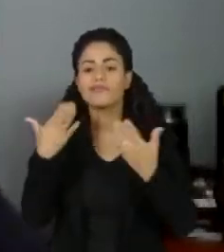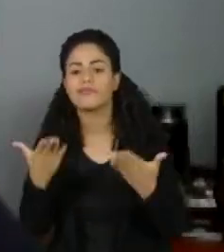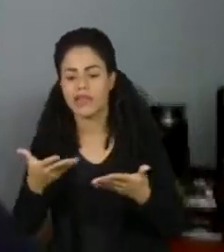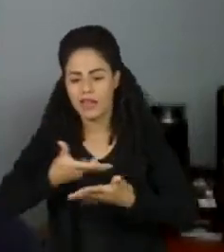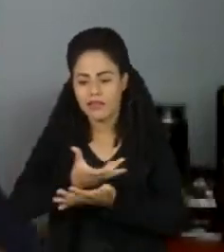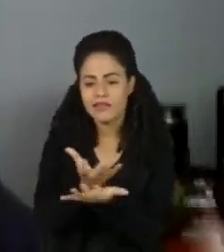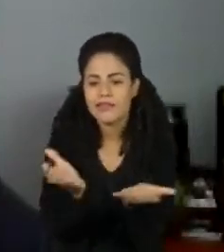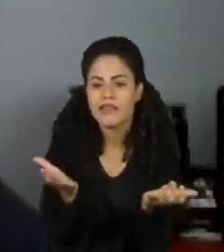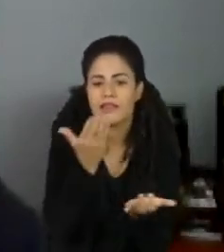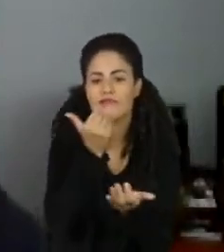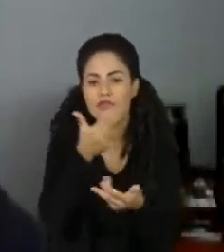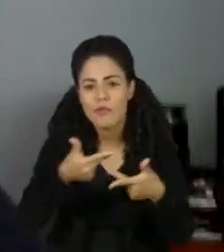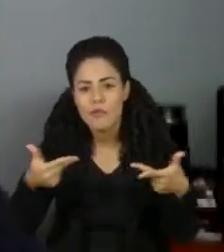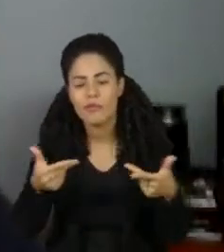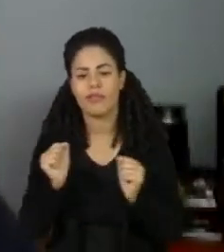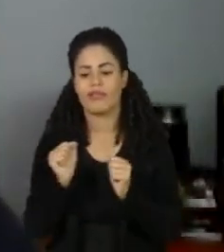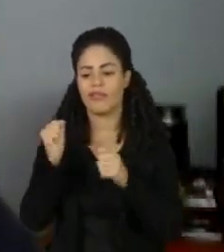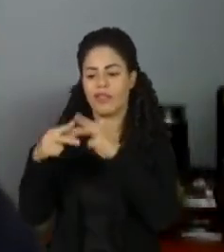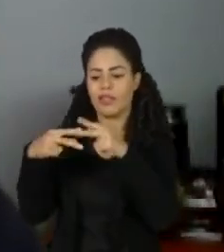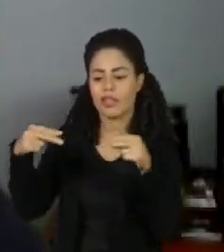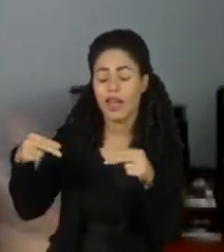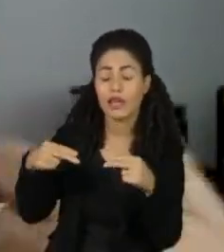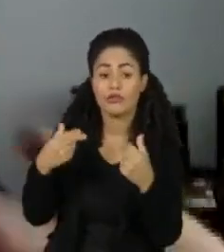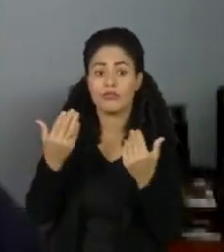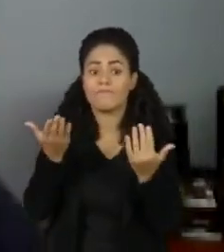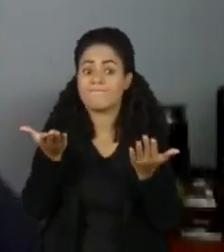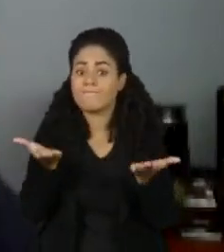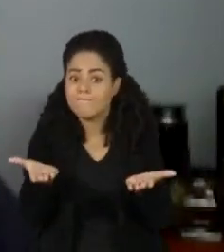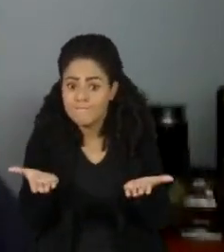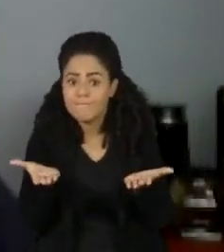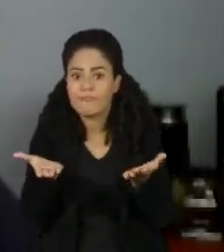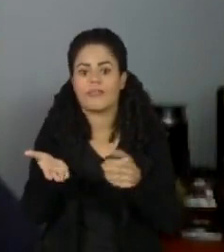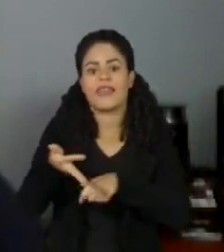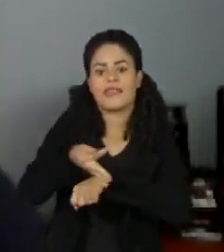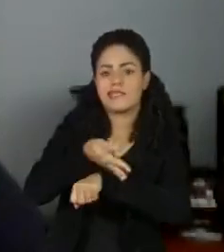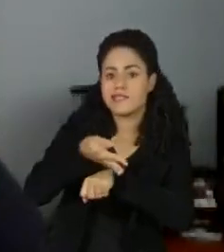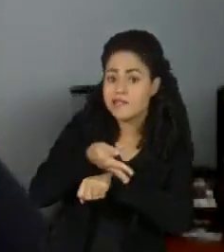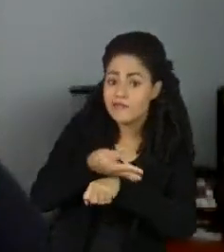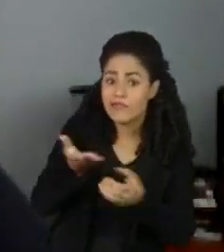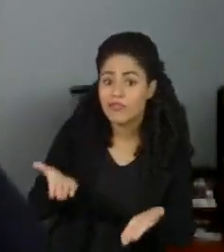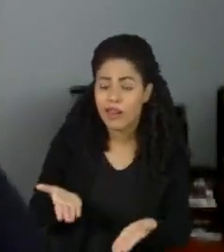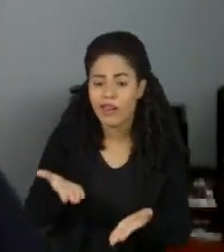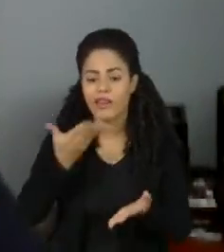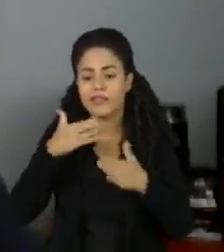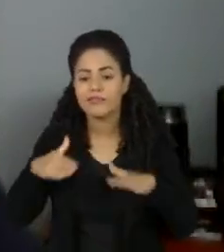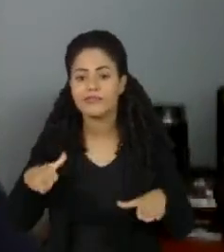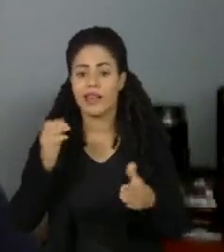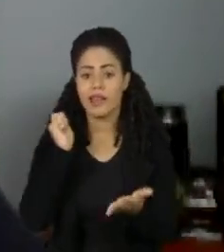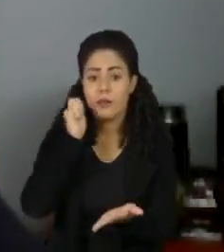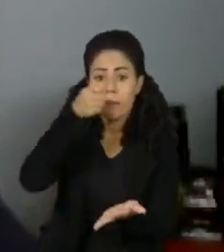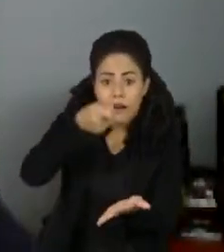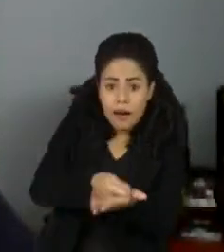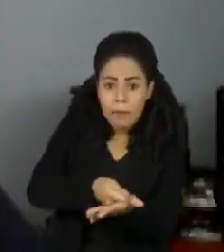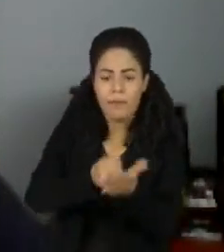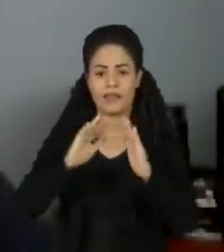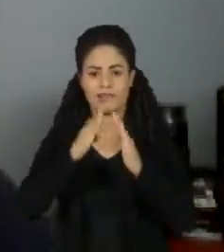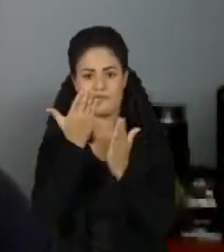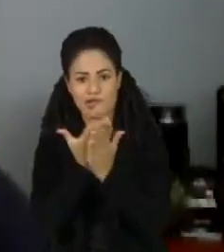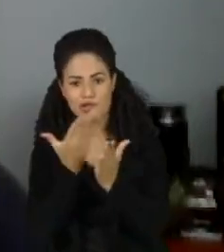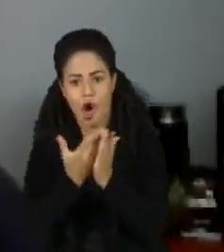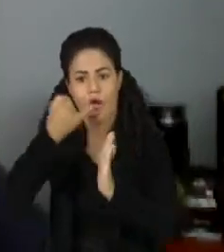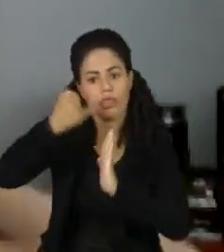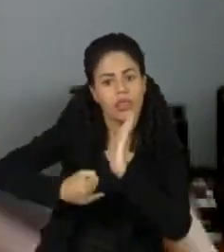Natal, que tá mais cara, é as férias de fim de ano com crianças, é pagamento de escola, é